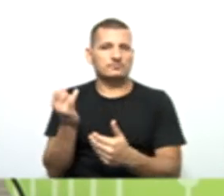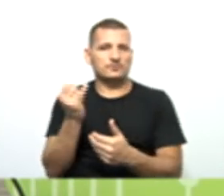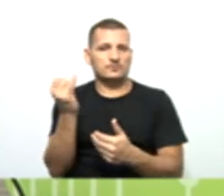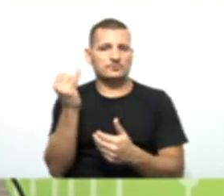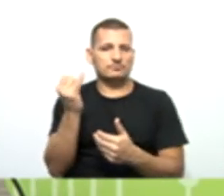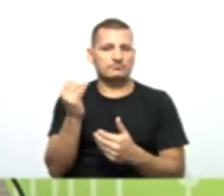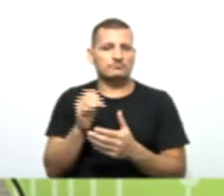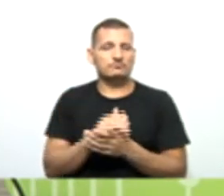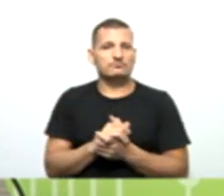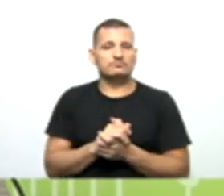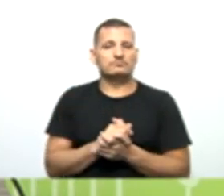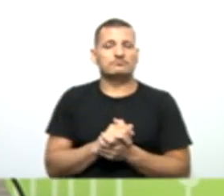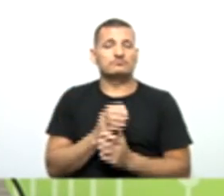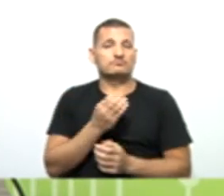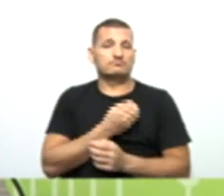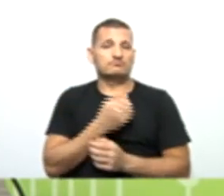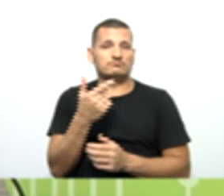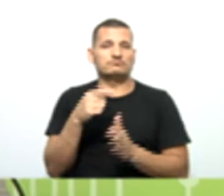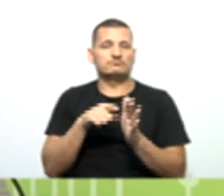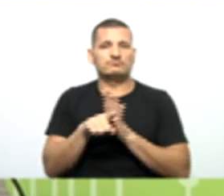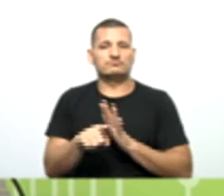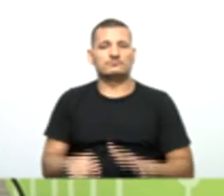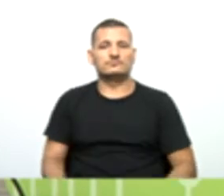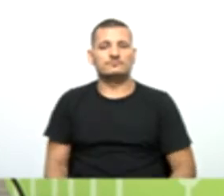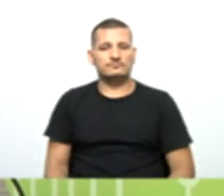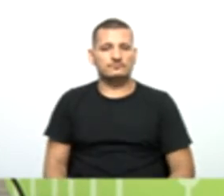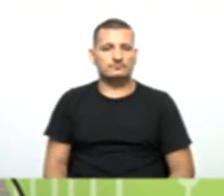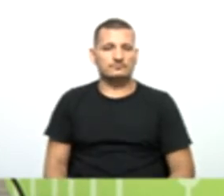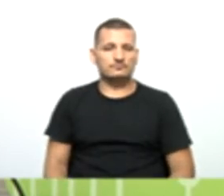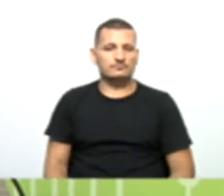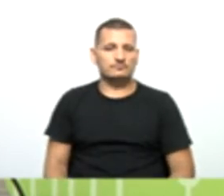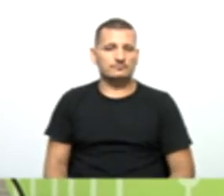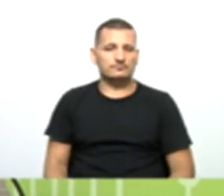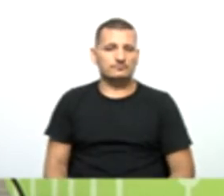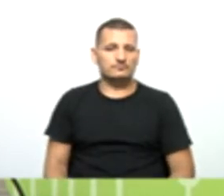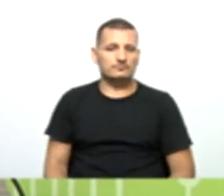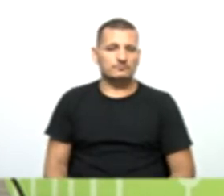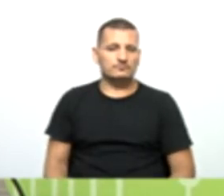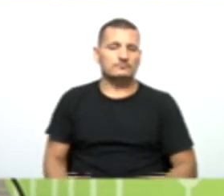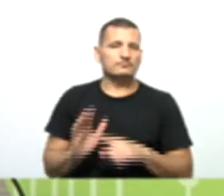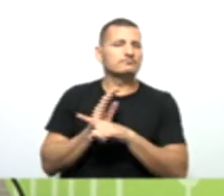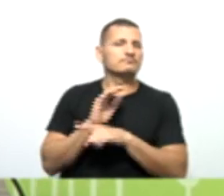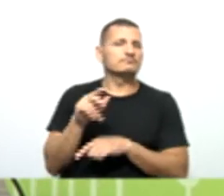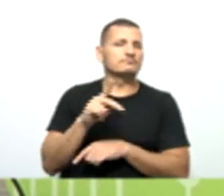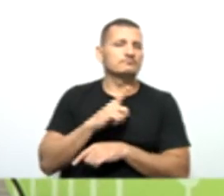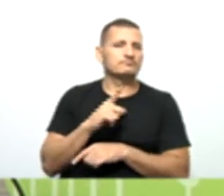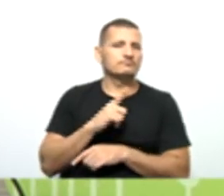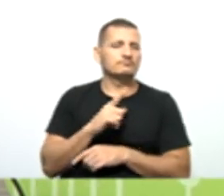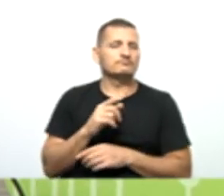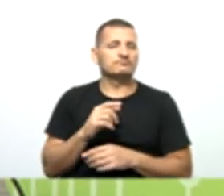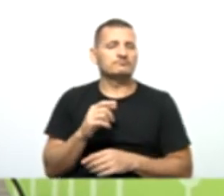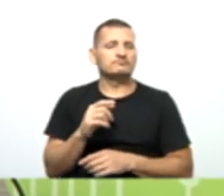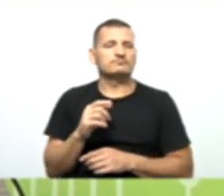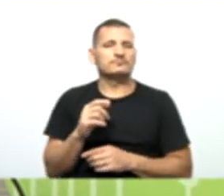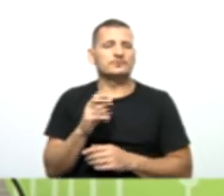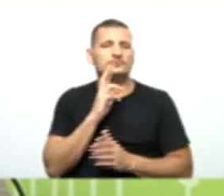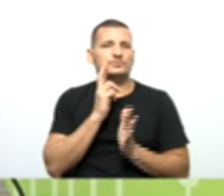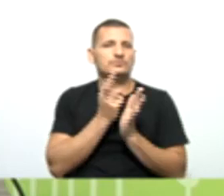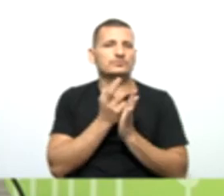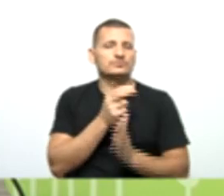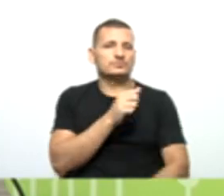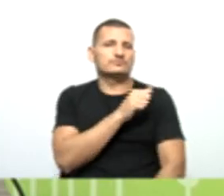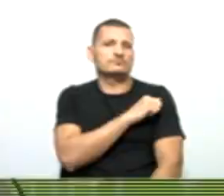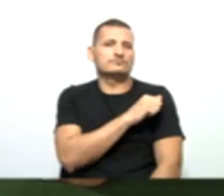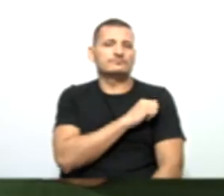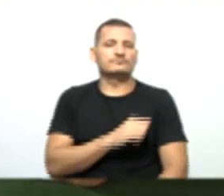É a questão número 2. Aí eu vou verificar se a gente teve alguma participação, Ademar, alguma coisa da...